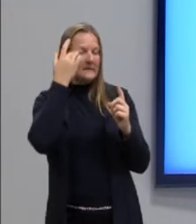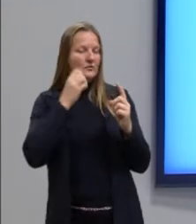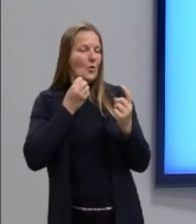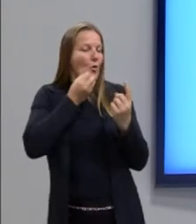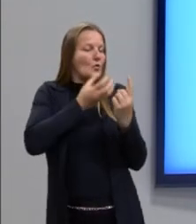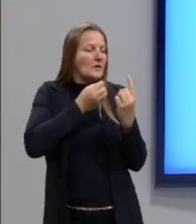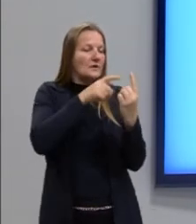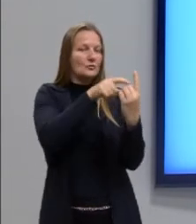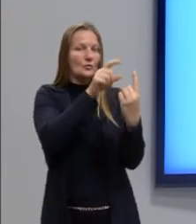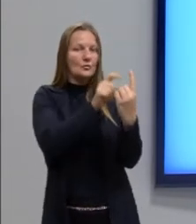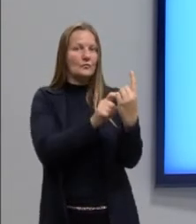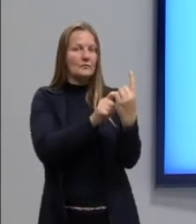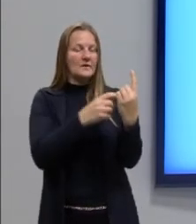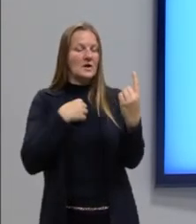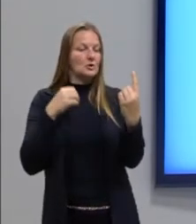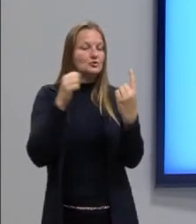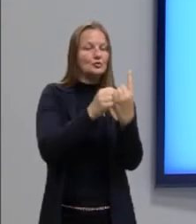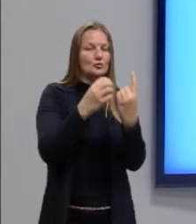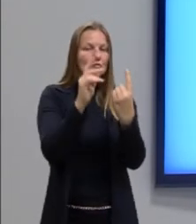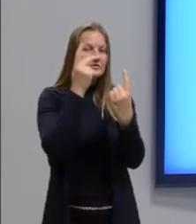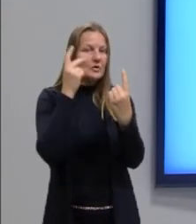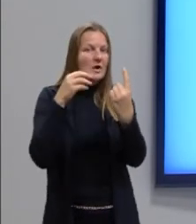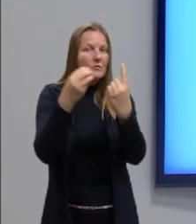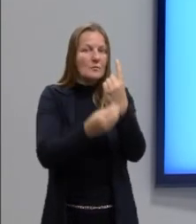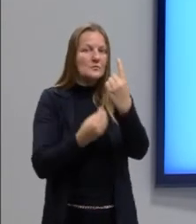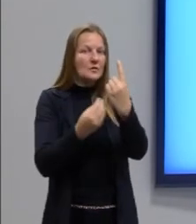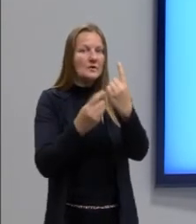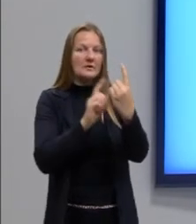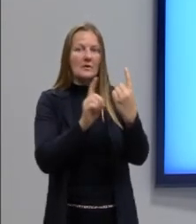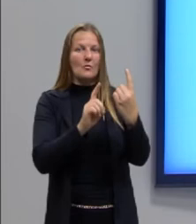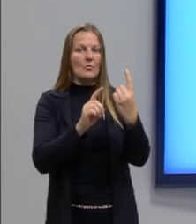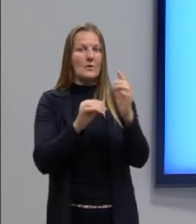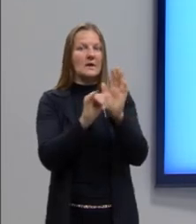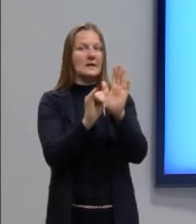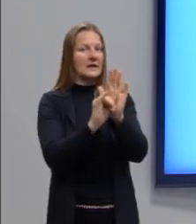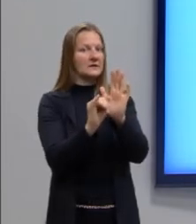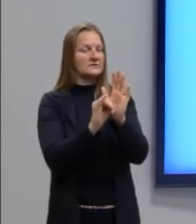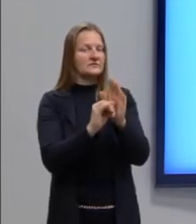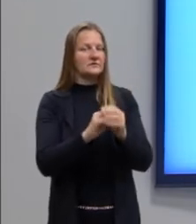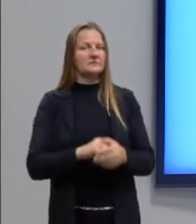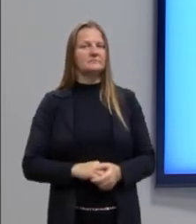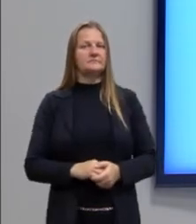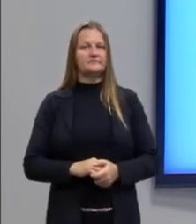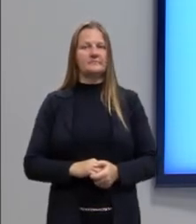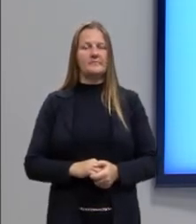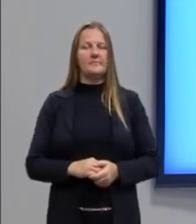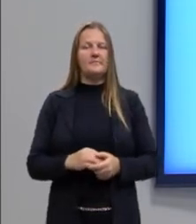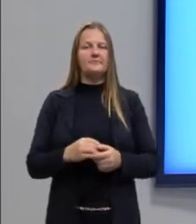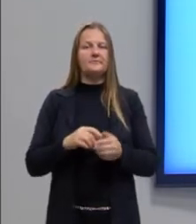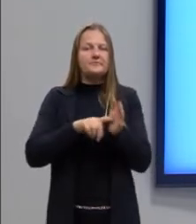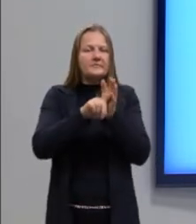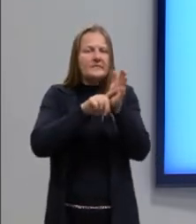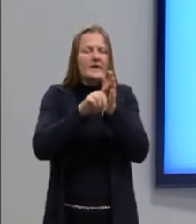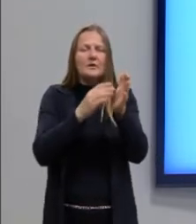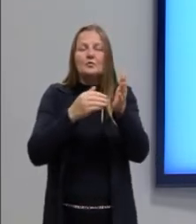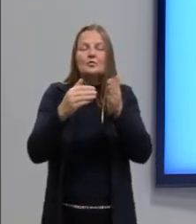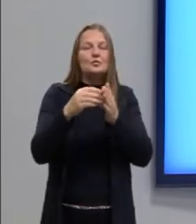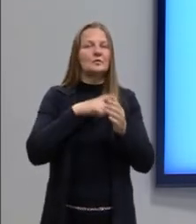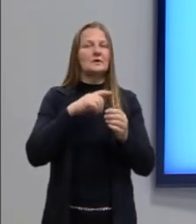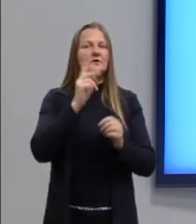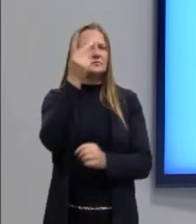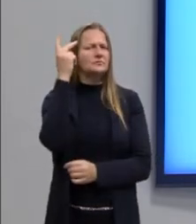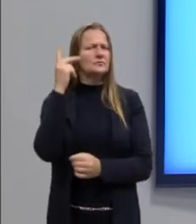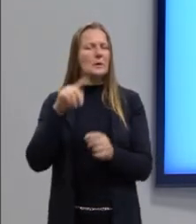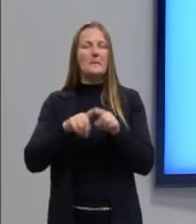contando sobre a história mas ele não se coloca dentro da história ou ele pode contar sobre a história analisando tudo que tem relação